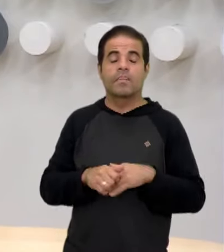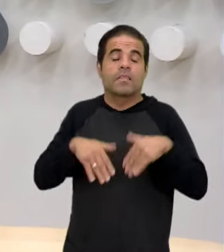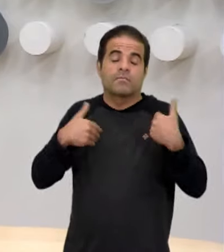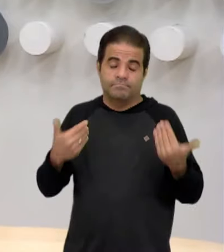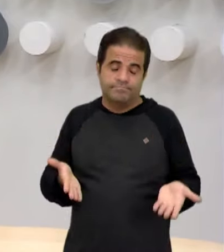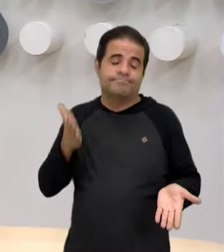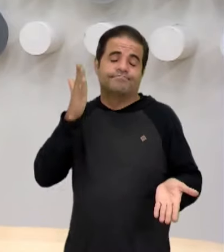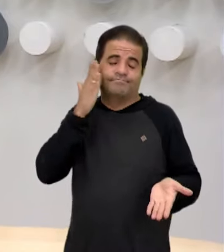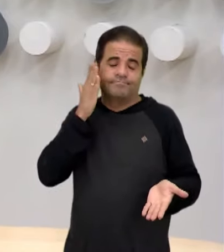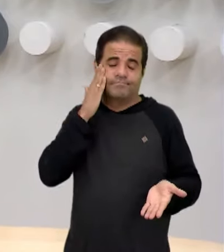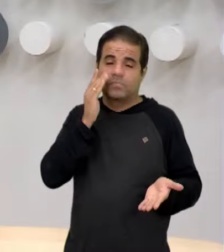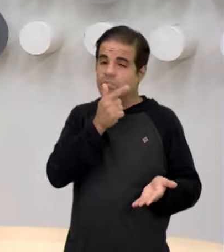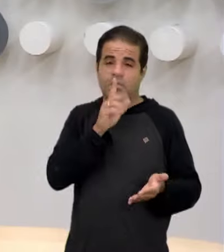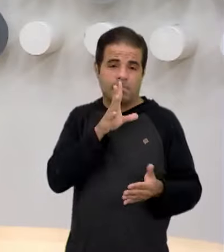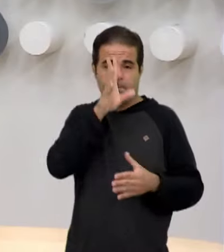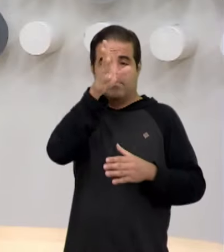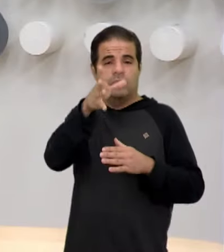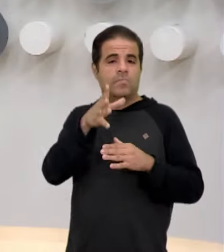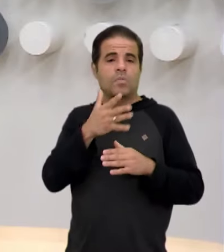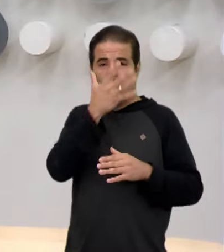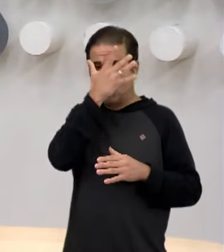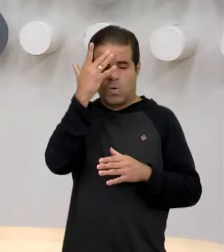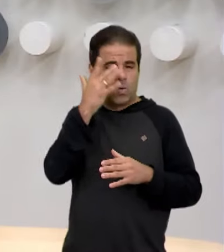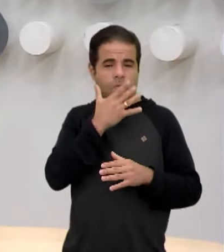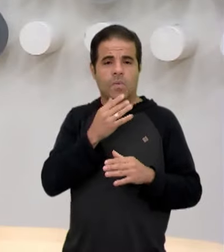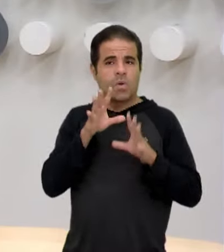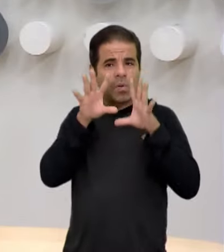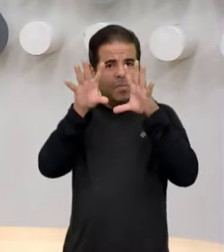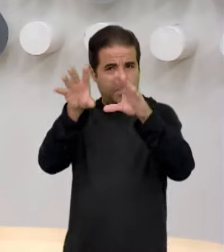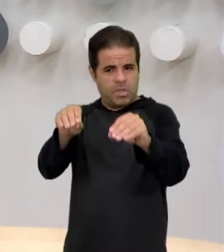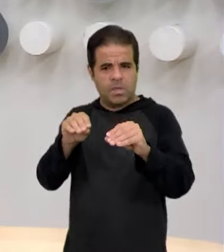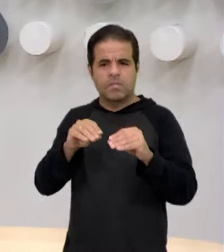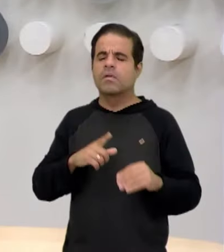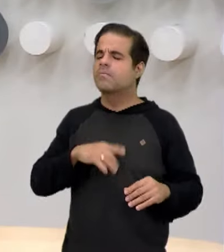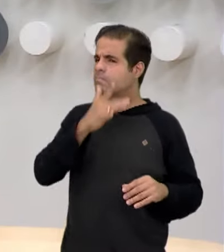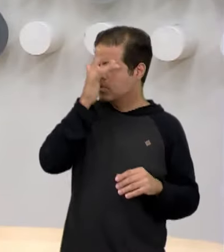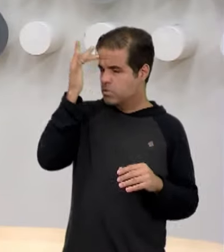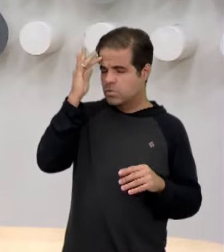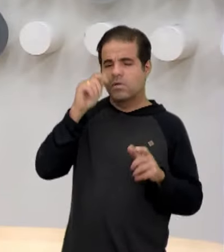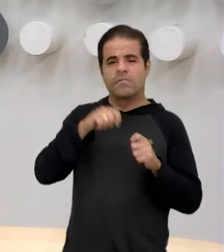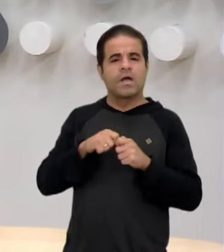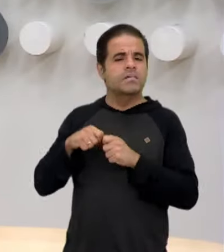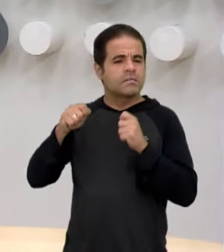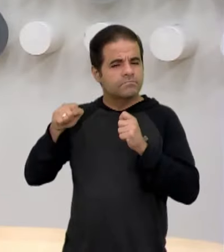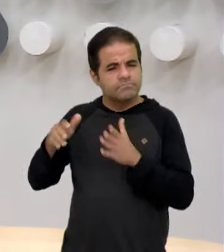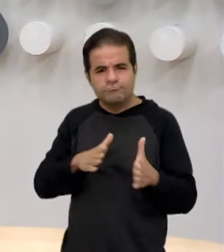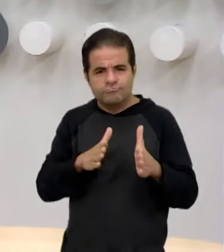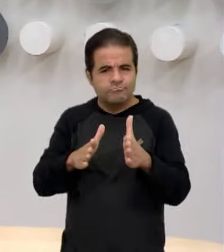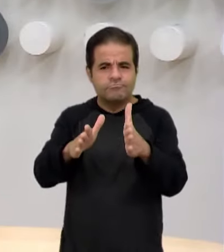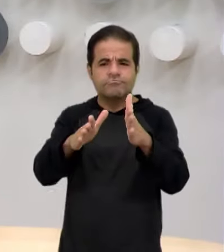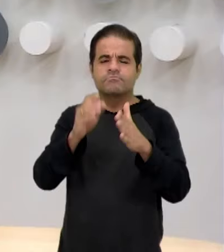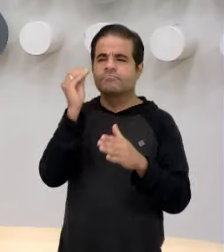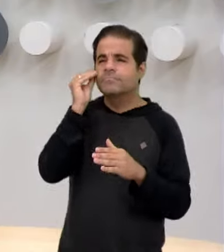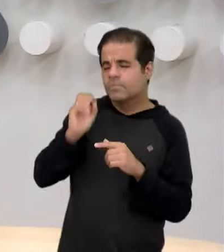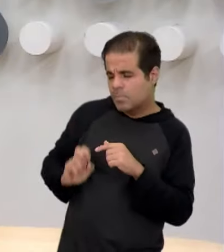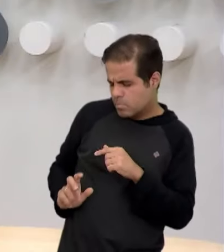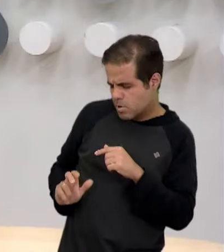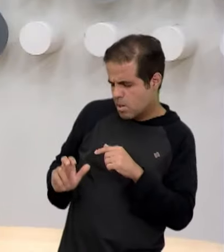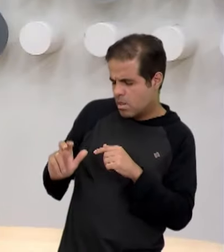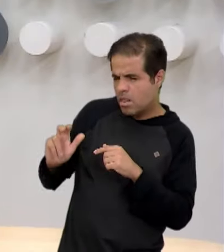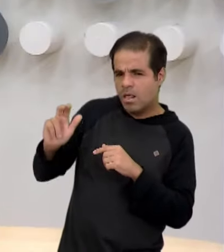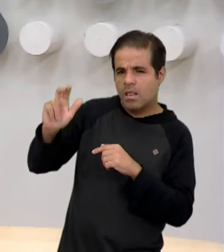apesar de não ter intervenção dos seres humanos, né, existem muitas pessoas que fazem trilha, né, e tentam subir no